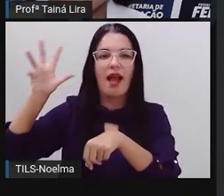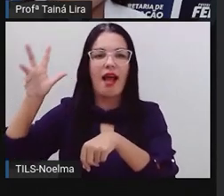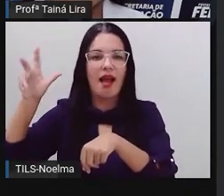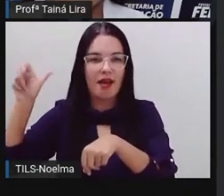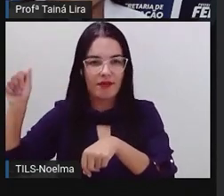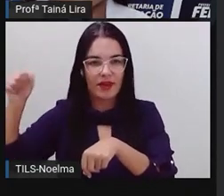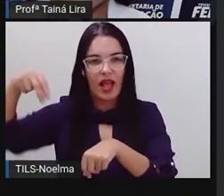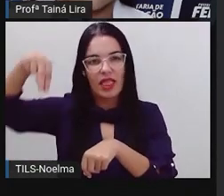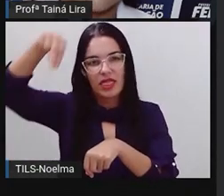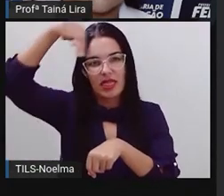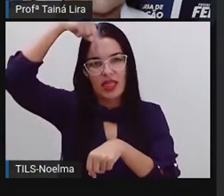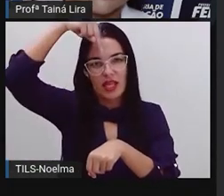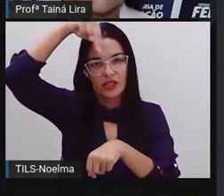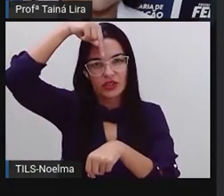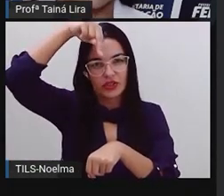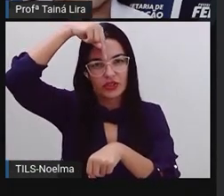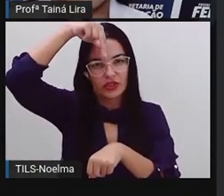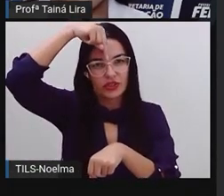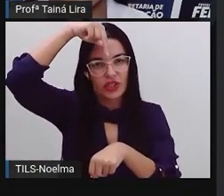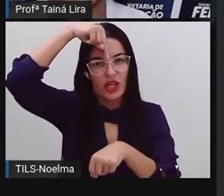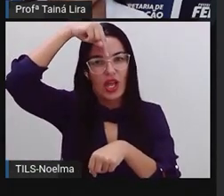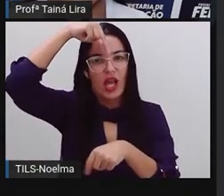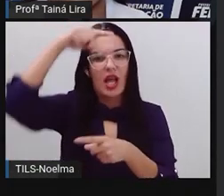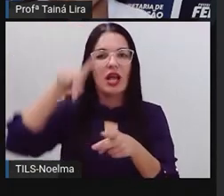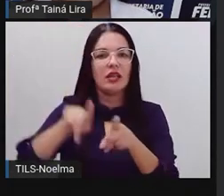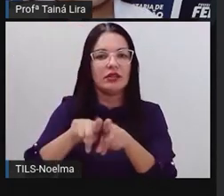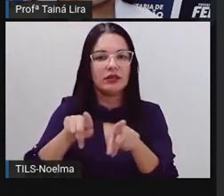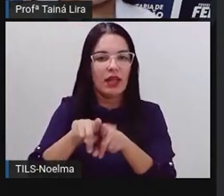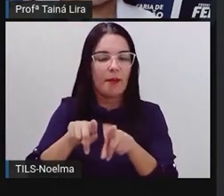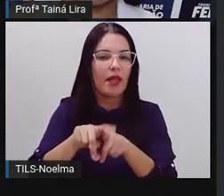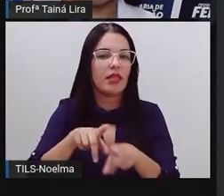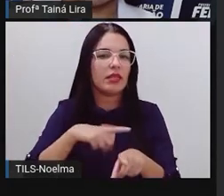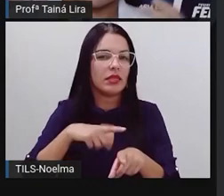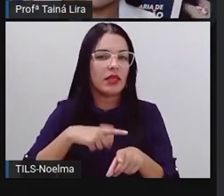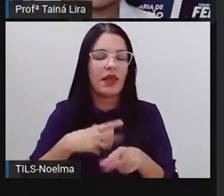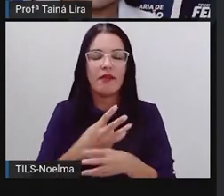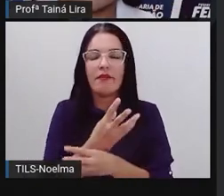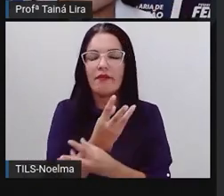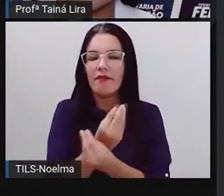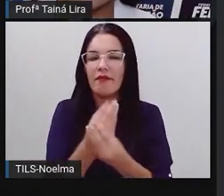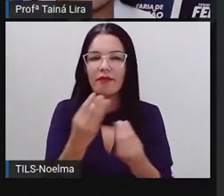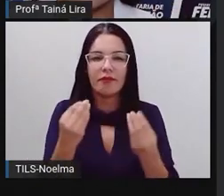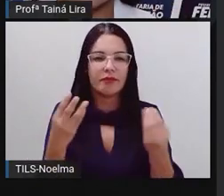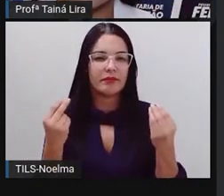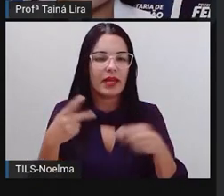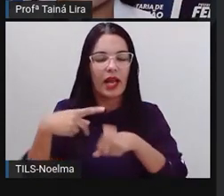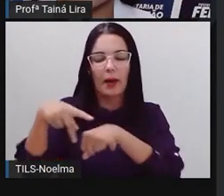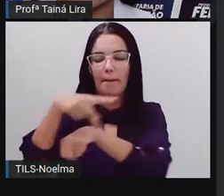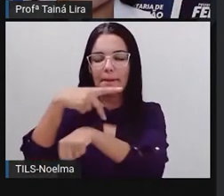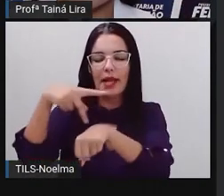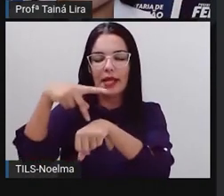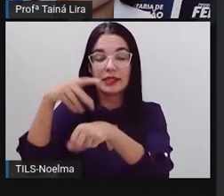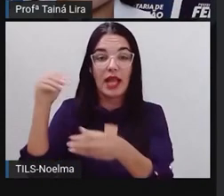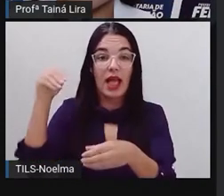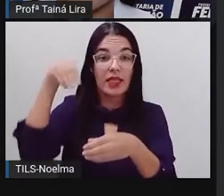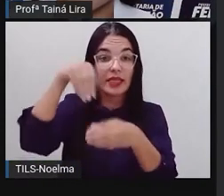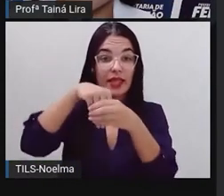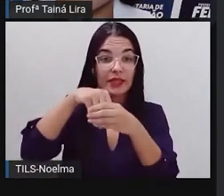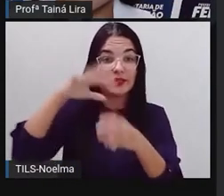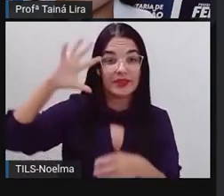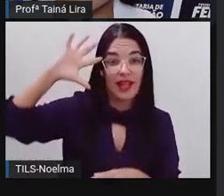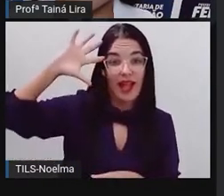Gabão Congo Angola e a gente tem vários países aí né a gente tem